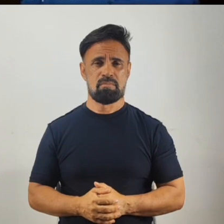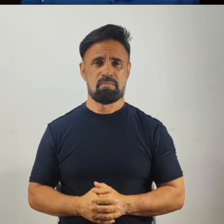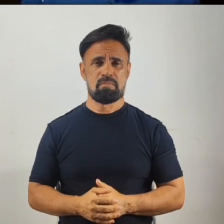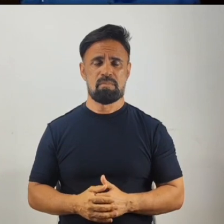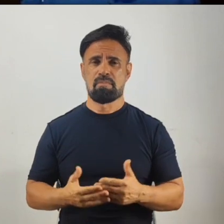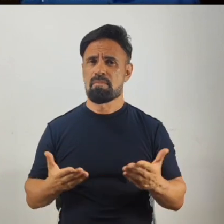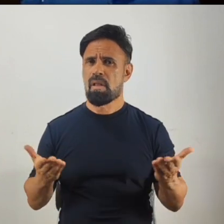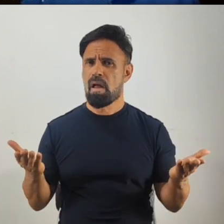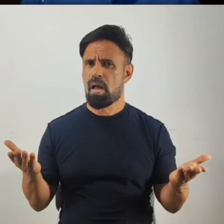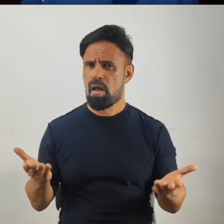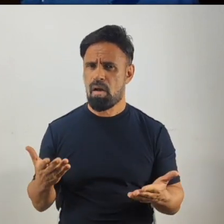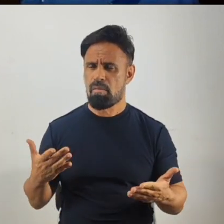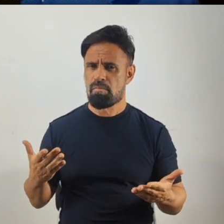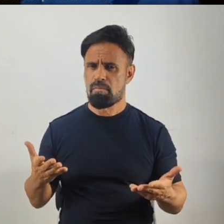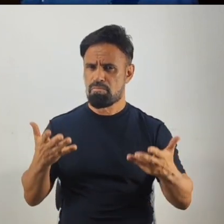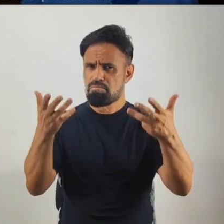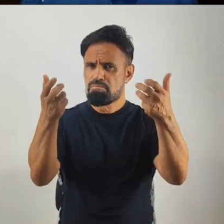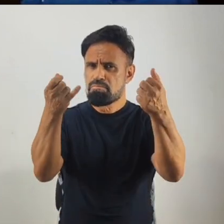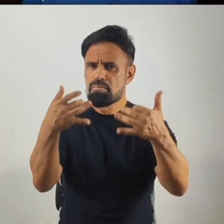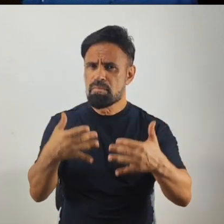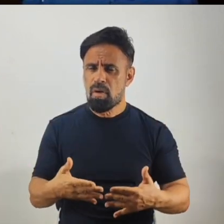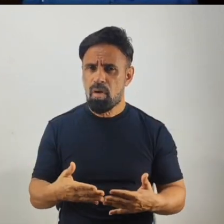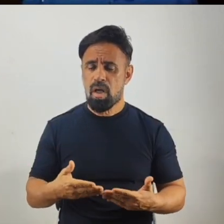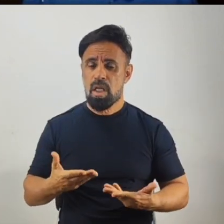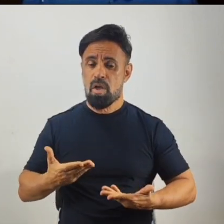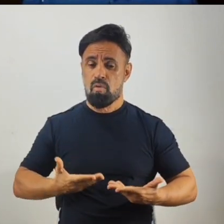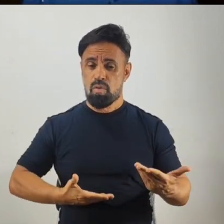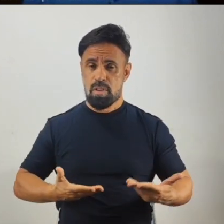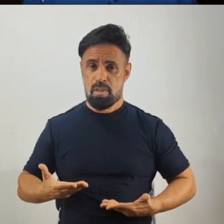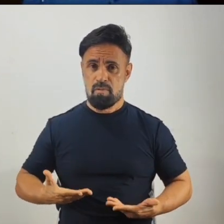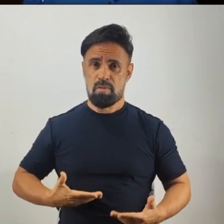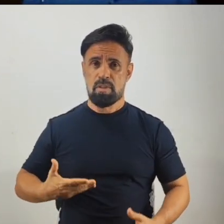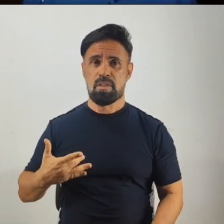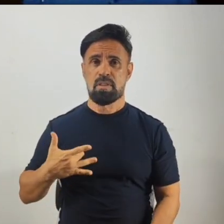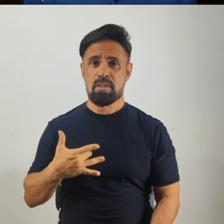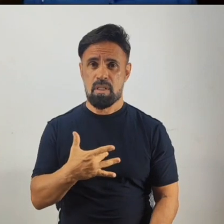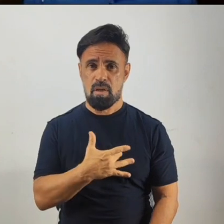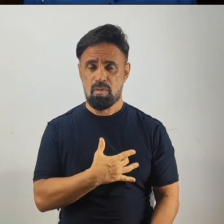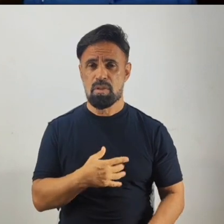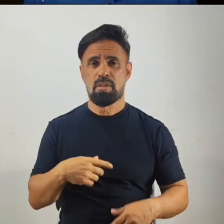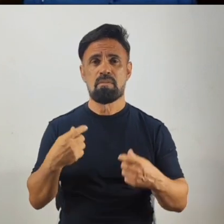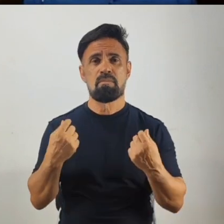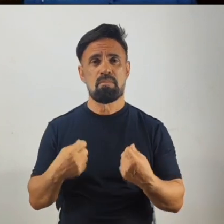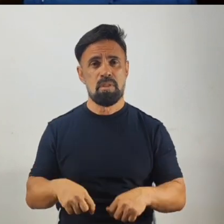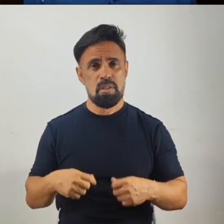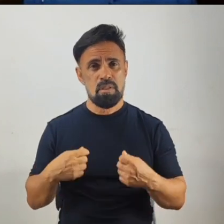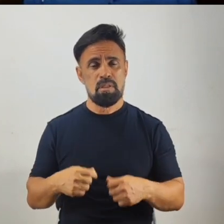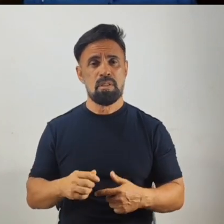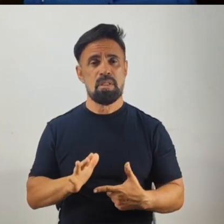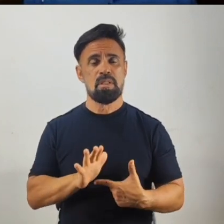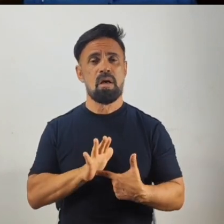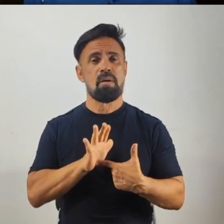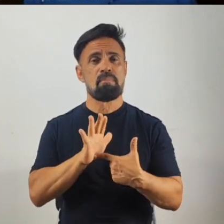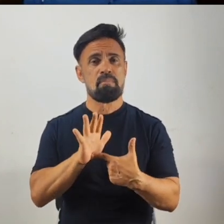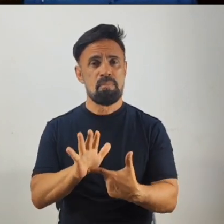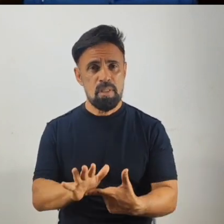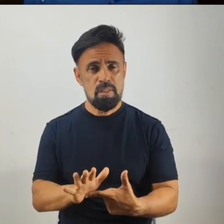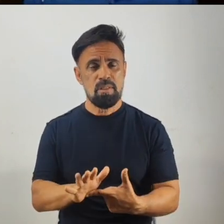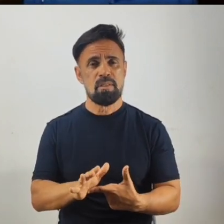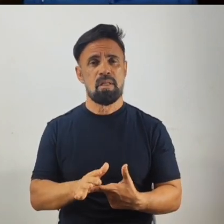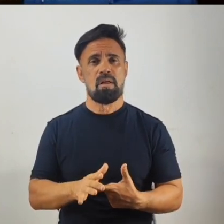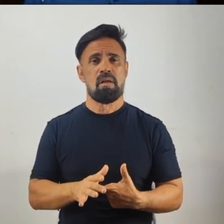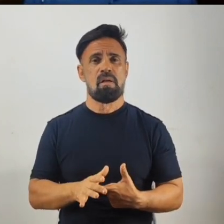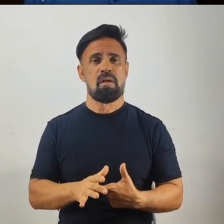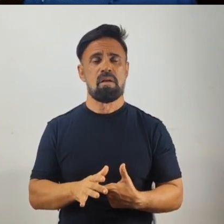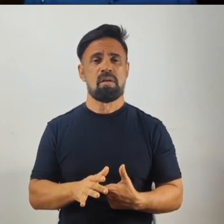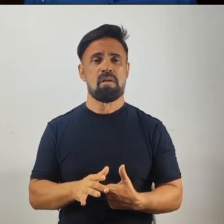O que falamos até agora, pessoal, é que os serviços de saúde, eles precisam